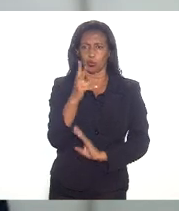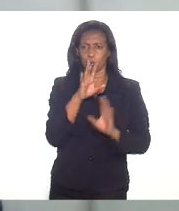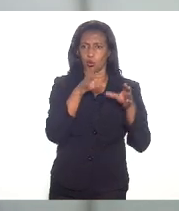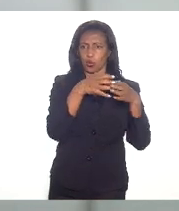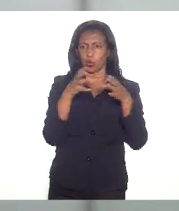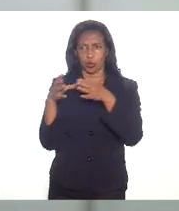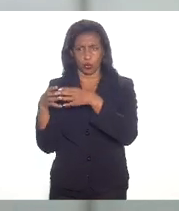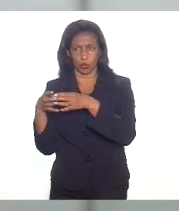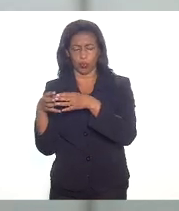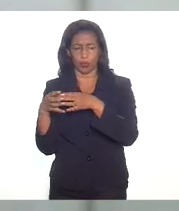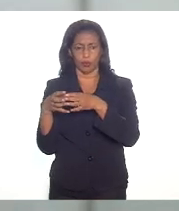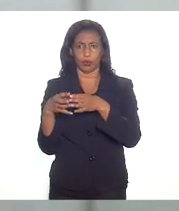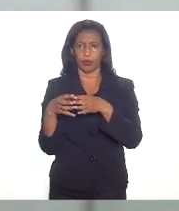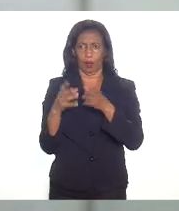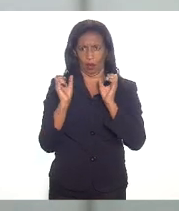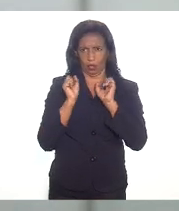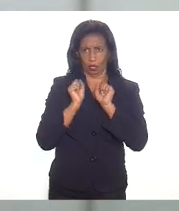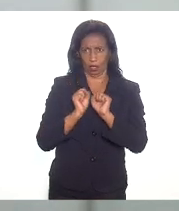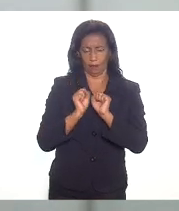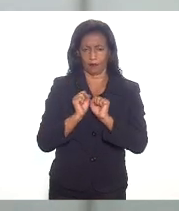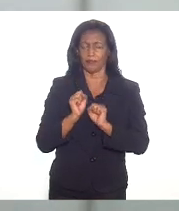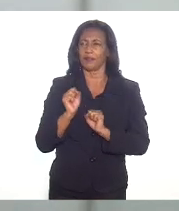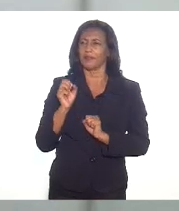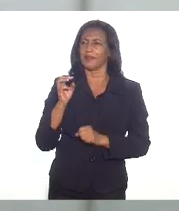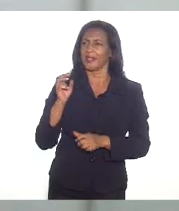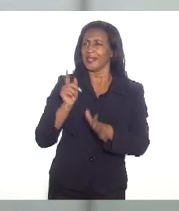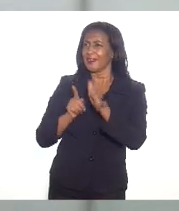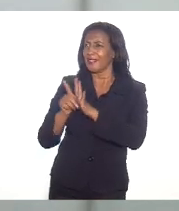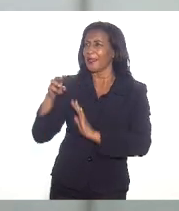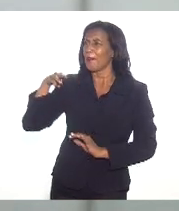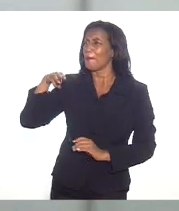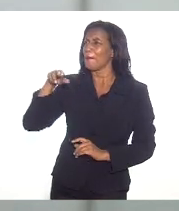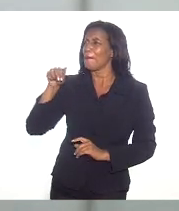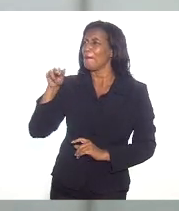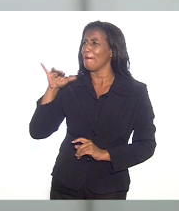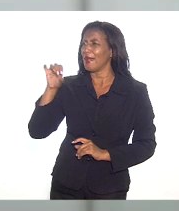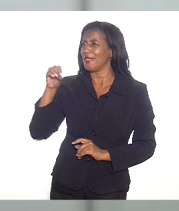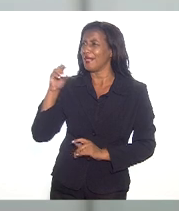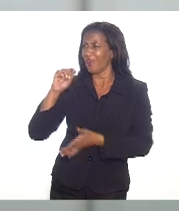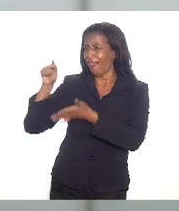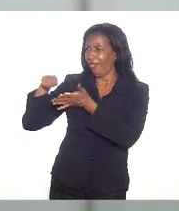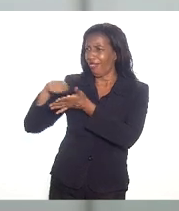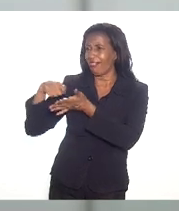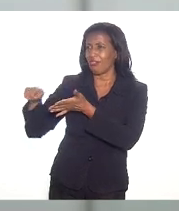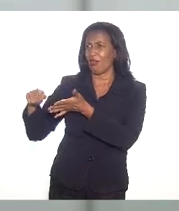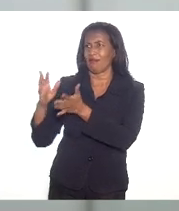esses dois... Vamos aqui, fazer. Mariana, vai anotando aí, tá? Já a segunda sugestão.